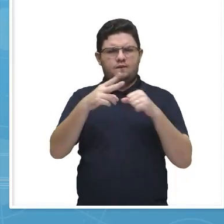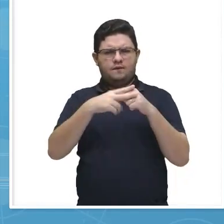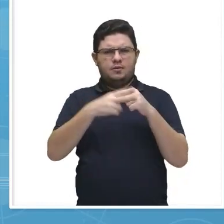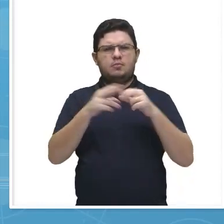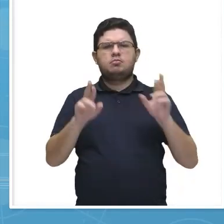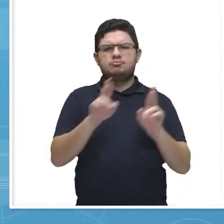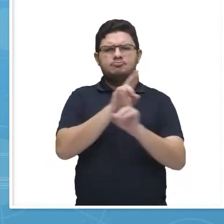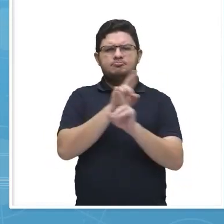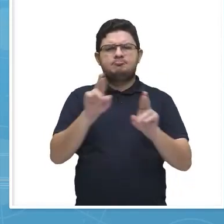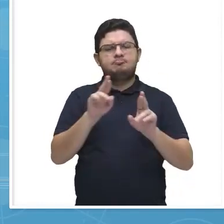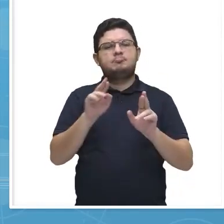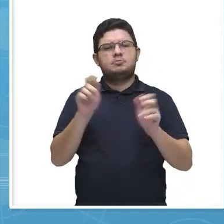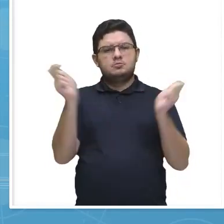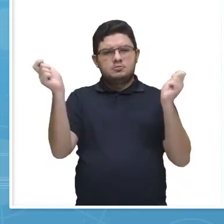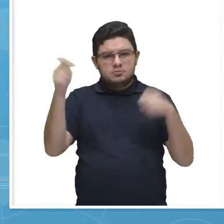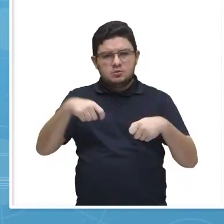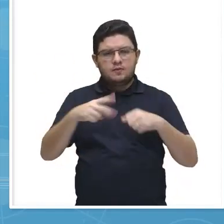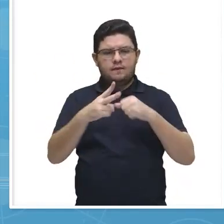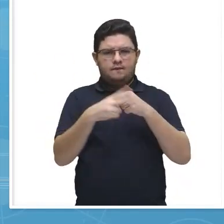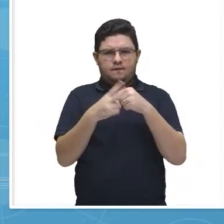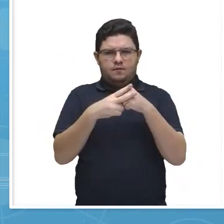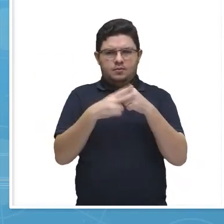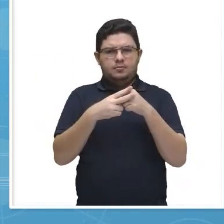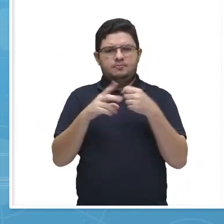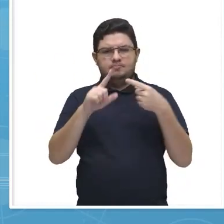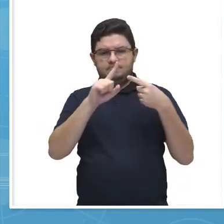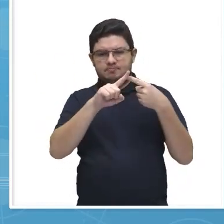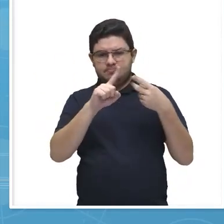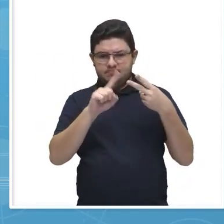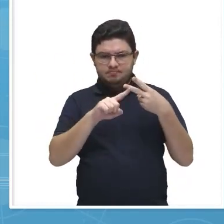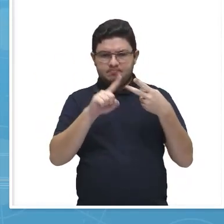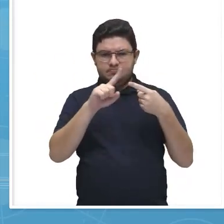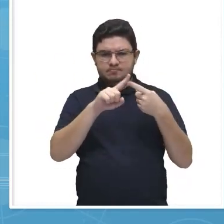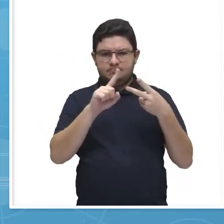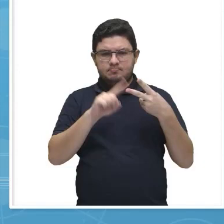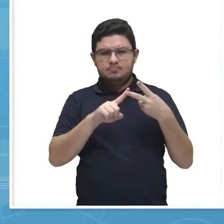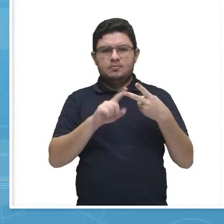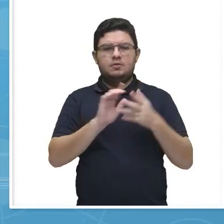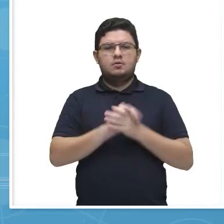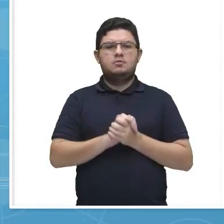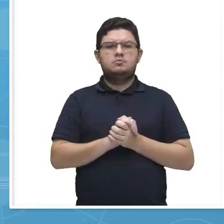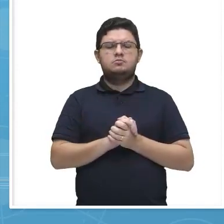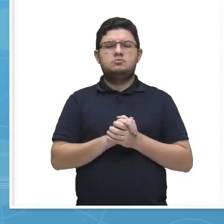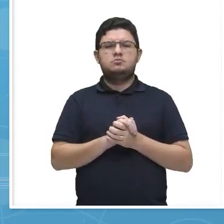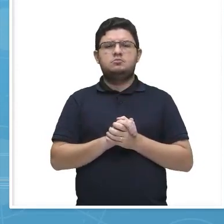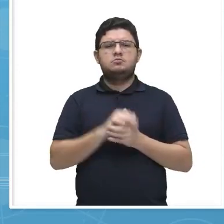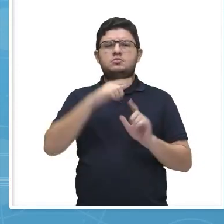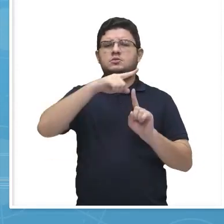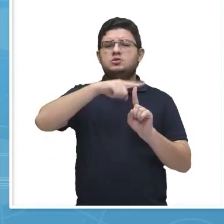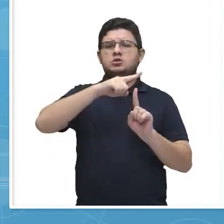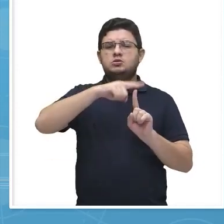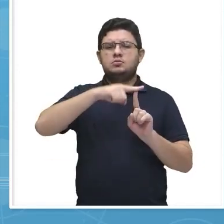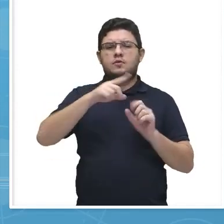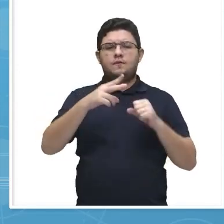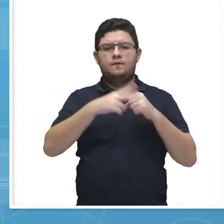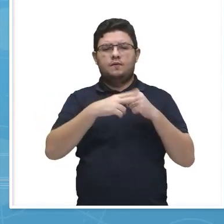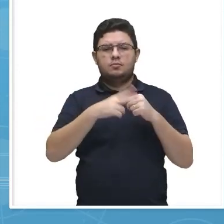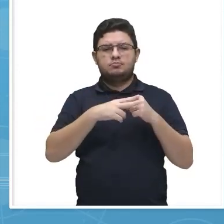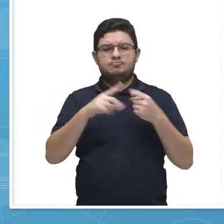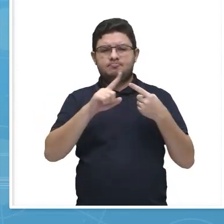dois tipos de verbo. Quais são esses dois tipos de verbo? Isso aqui é muito importante, atenção. Os verbos